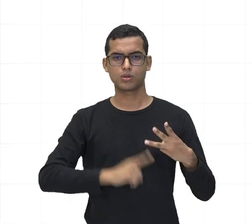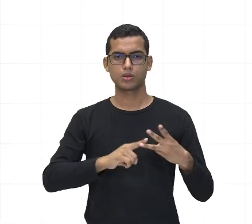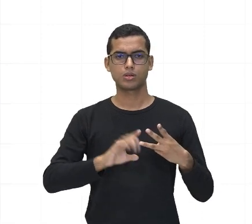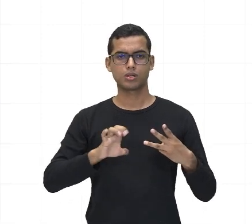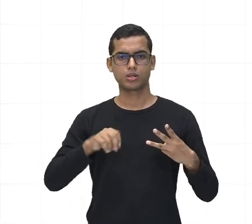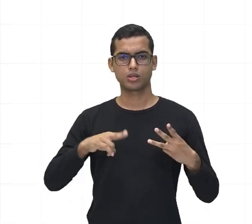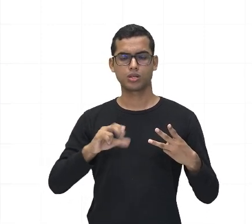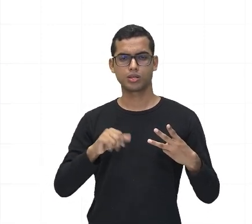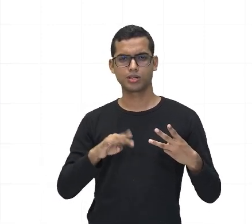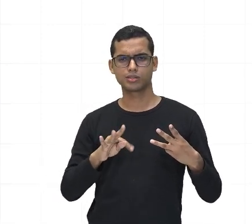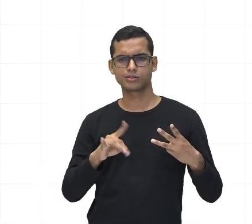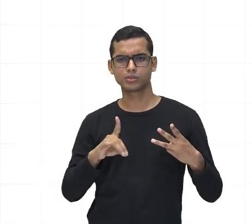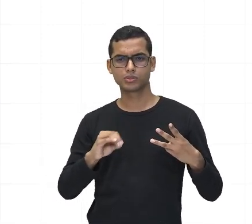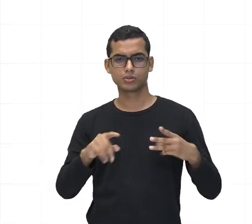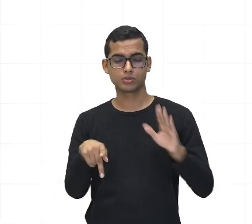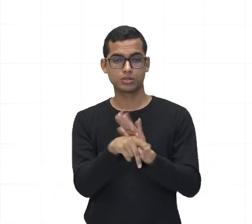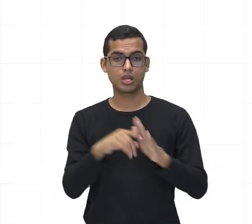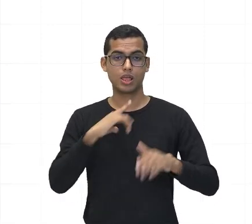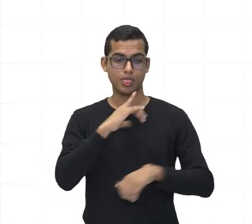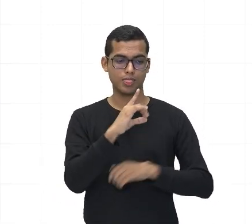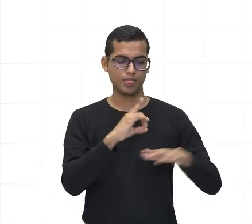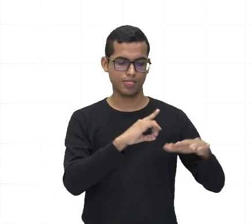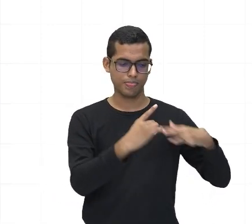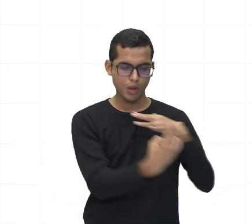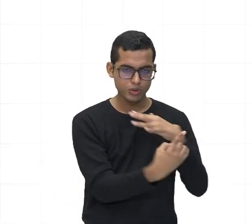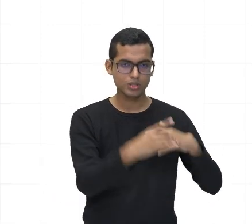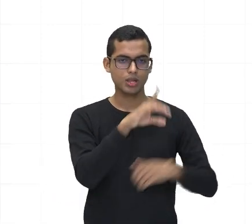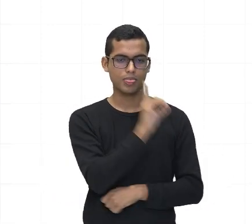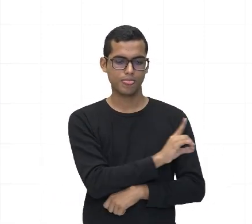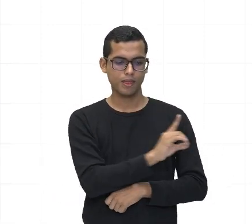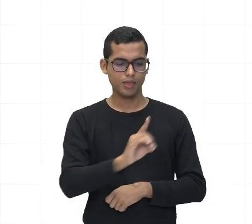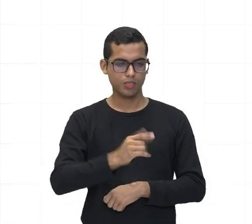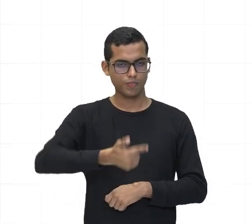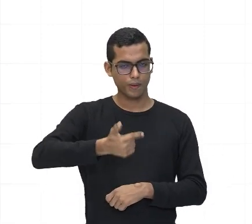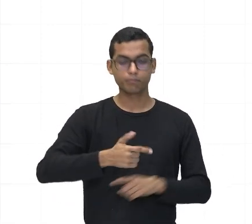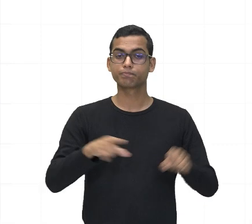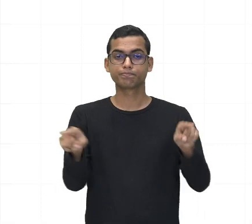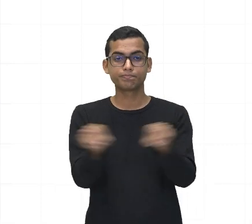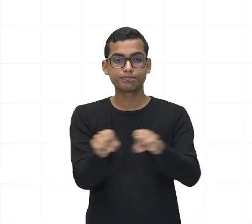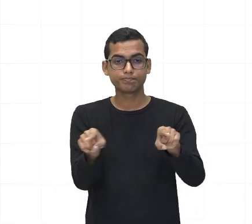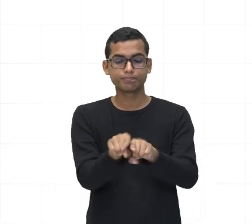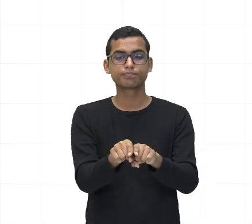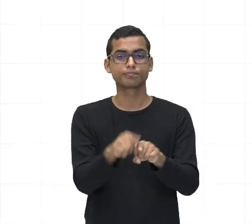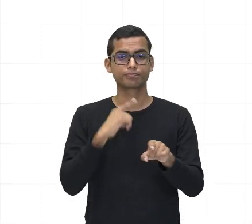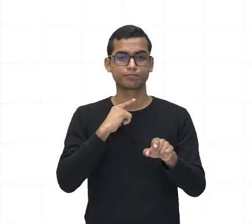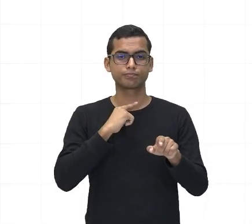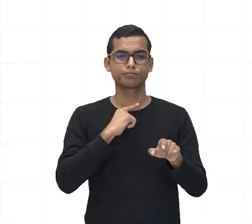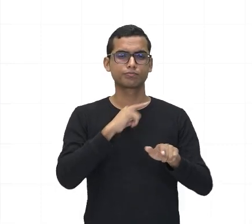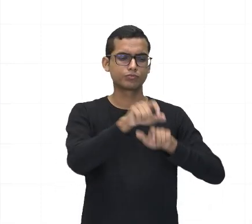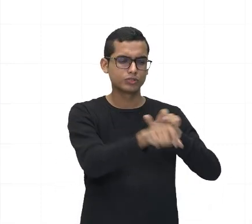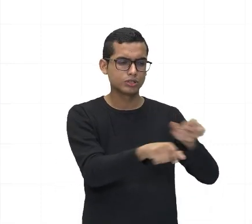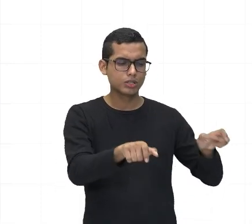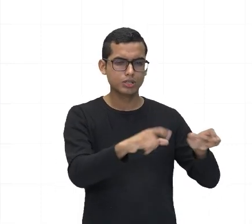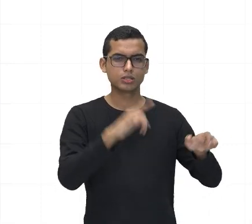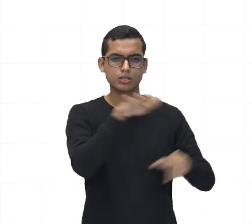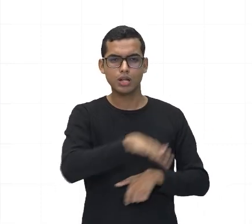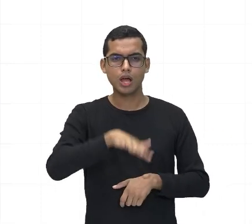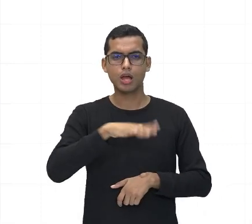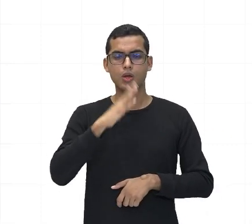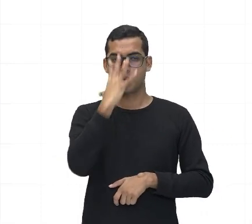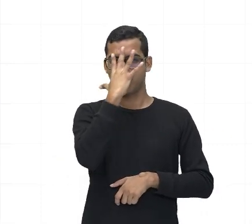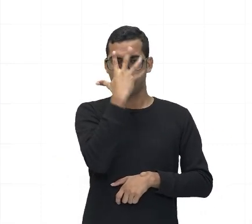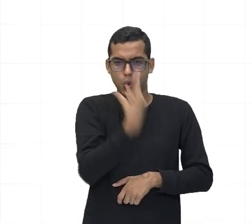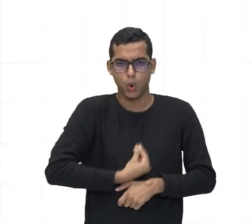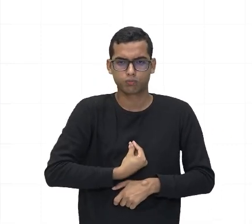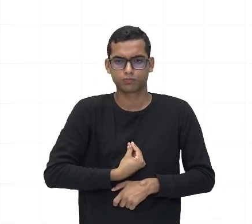seres espirituais que são reverenciados nessas religiões. E são exemplos dessas religiões: o